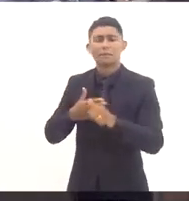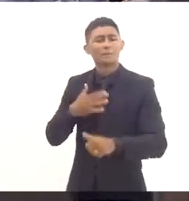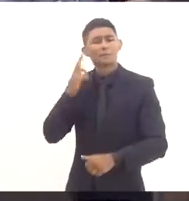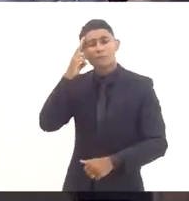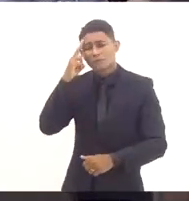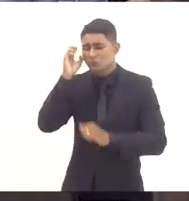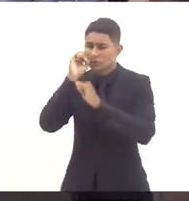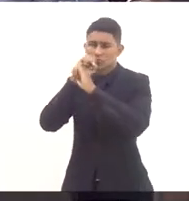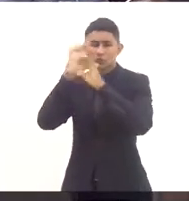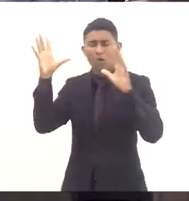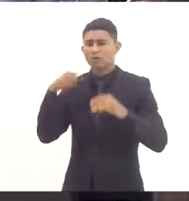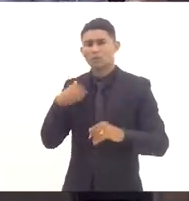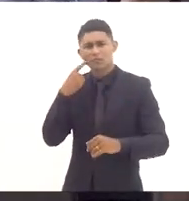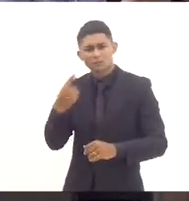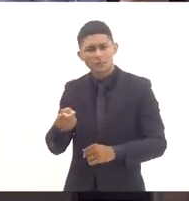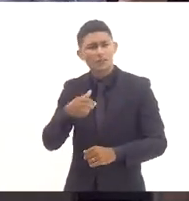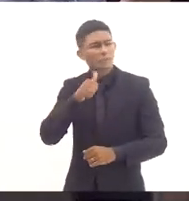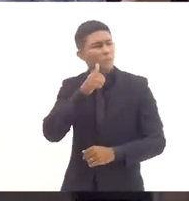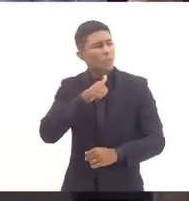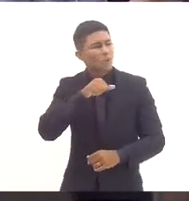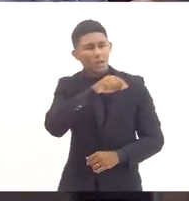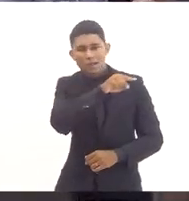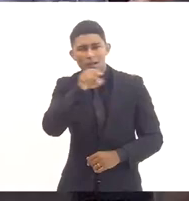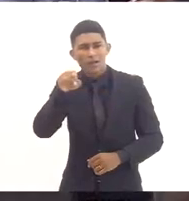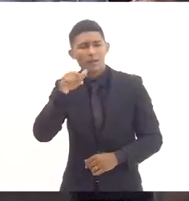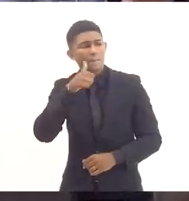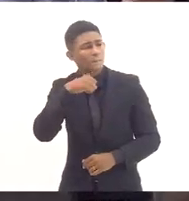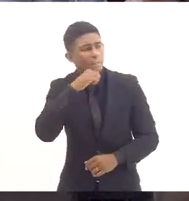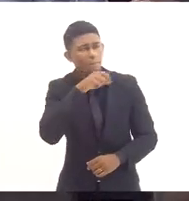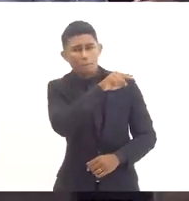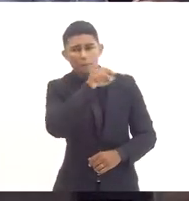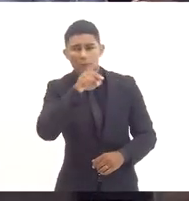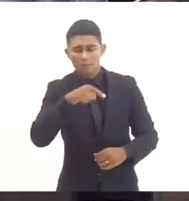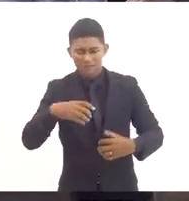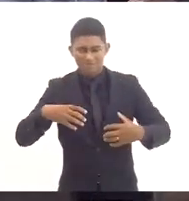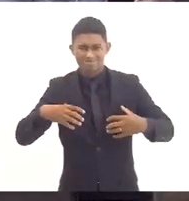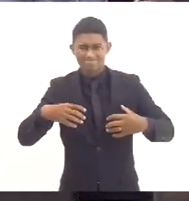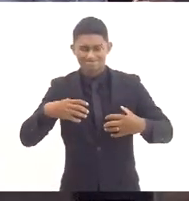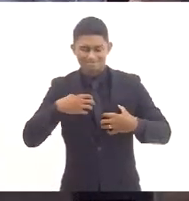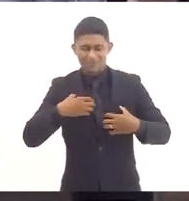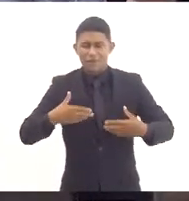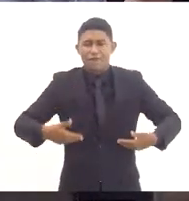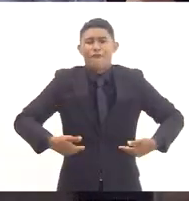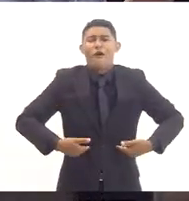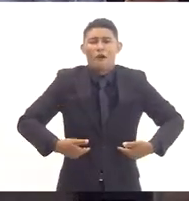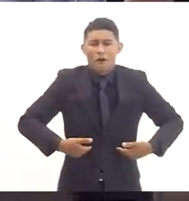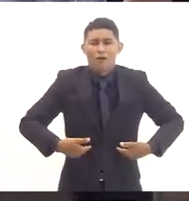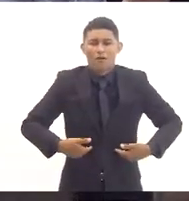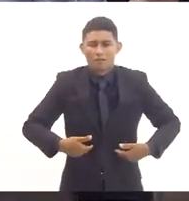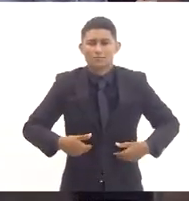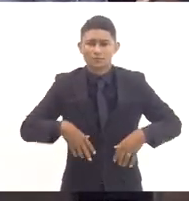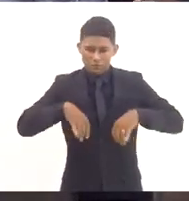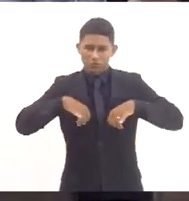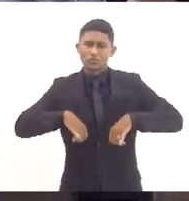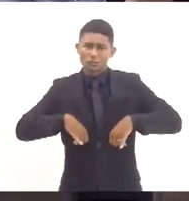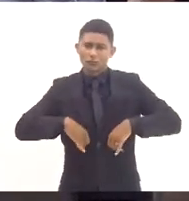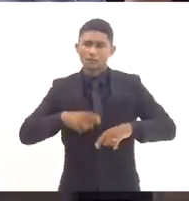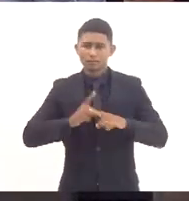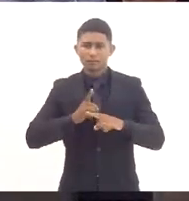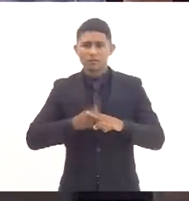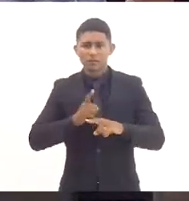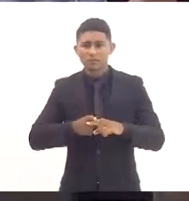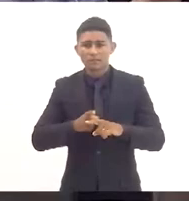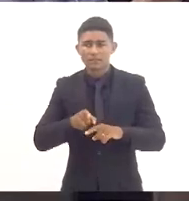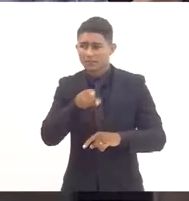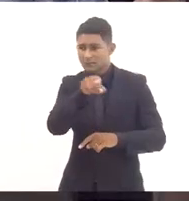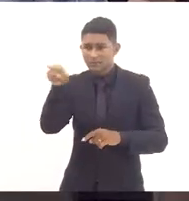mães que vivem em situação de fome porque é legado e legado eles querem